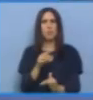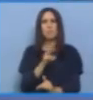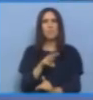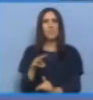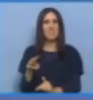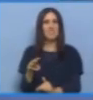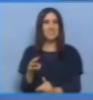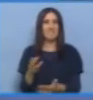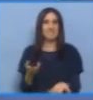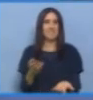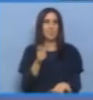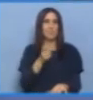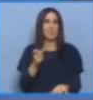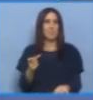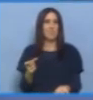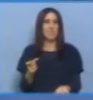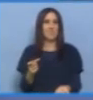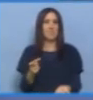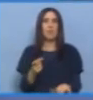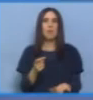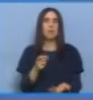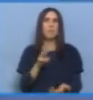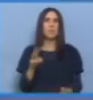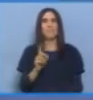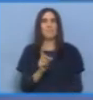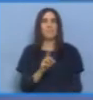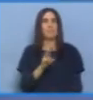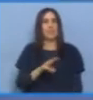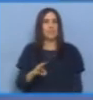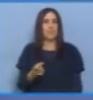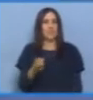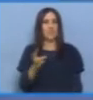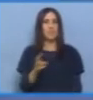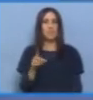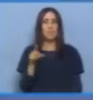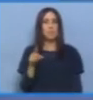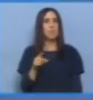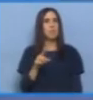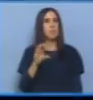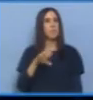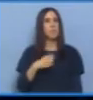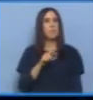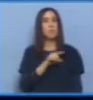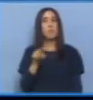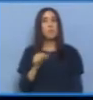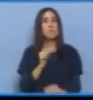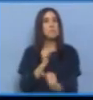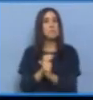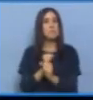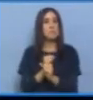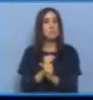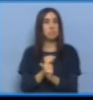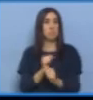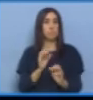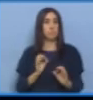milhões de pessoas. Milhões não diria, mas talvez milhares. E eles vão para Cabo Verde trabalhar, no